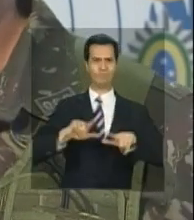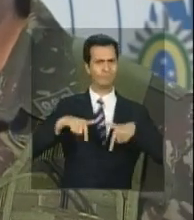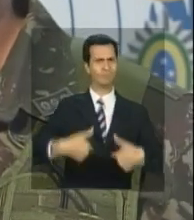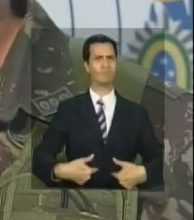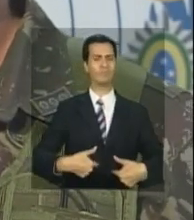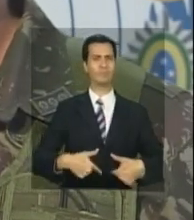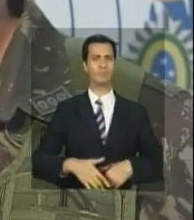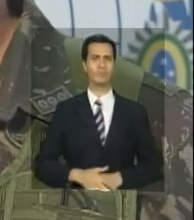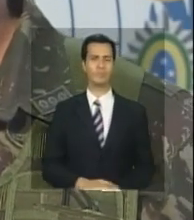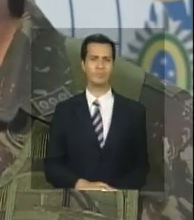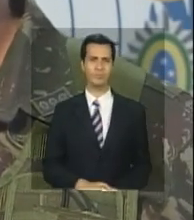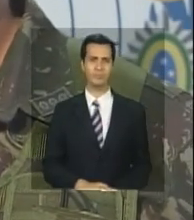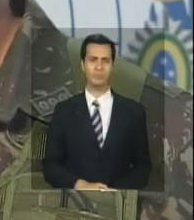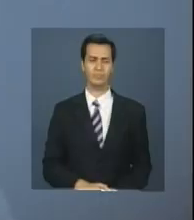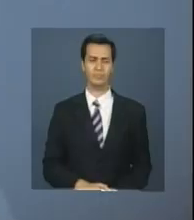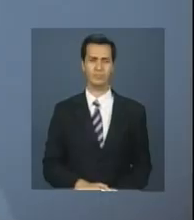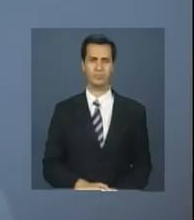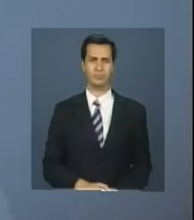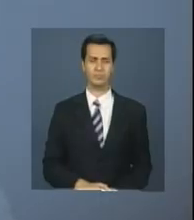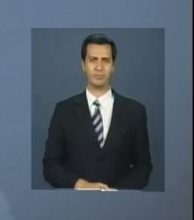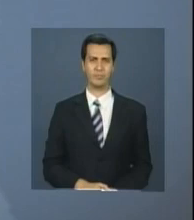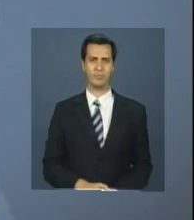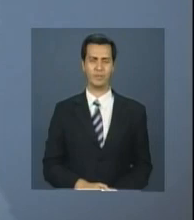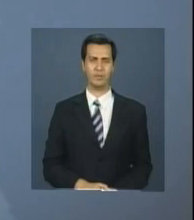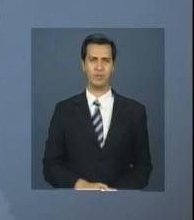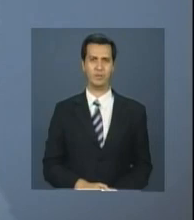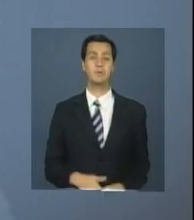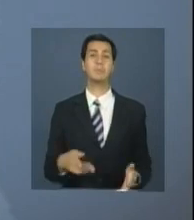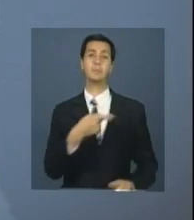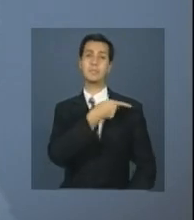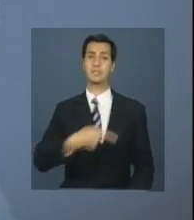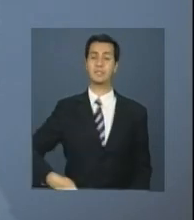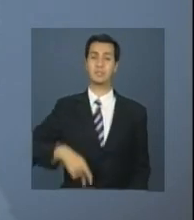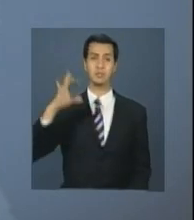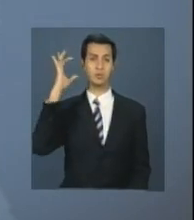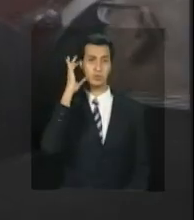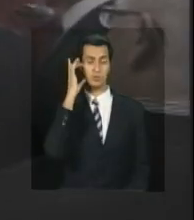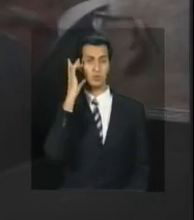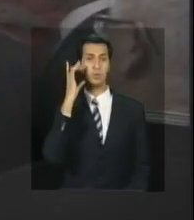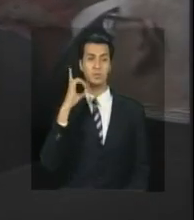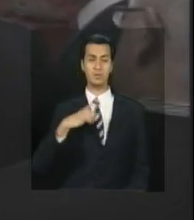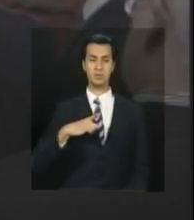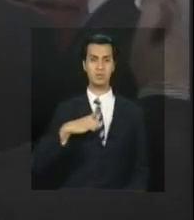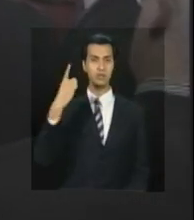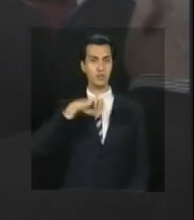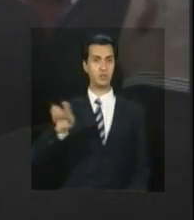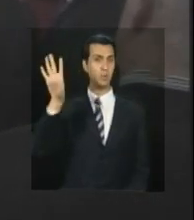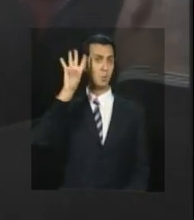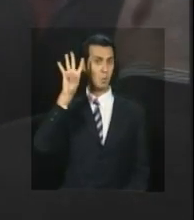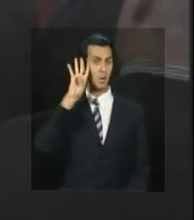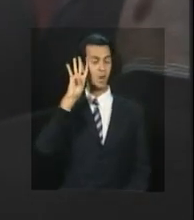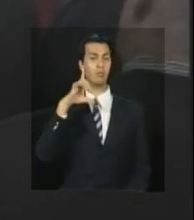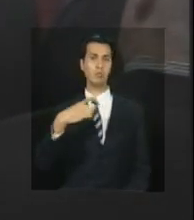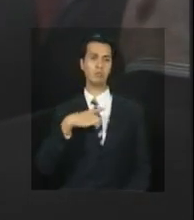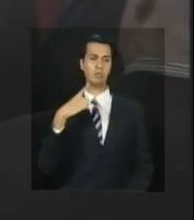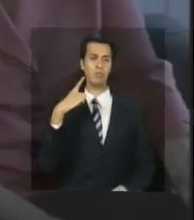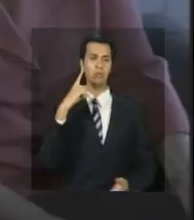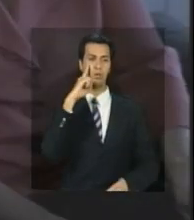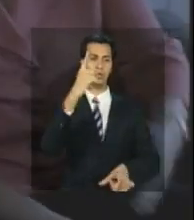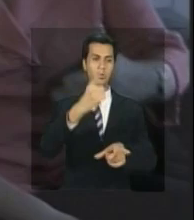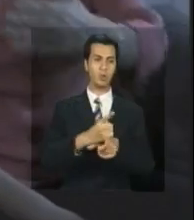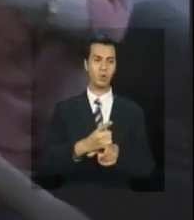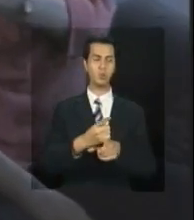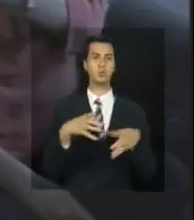o contingente brasileiro. Ainda na agenda da presidenta, na tarde desta quarta-feira, um encontro com empresários